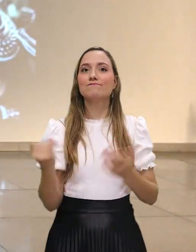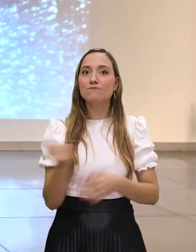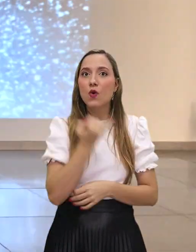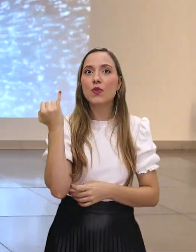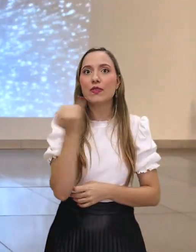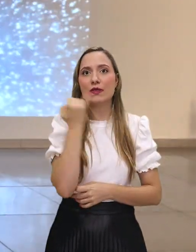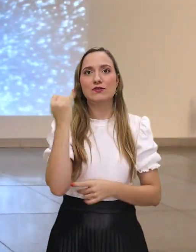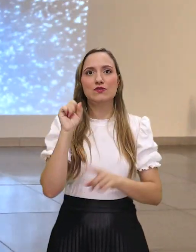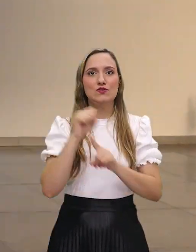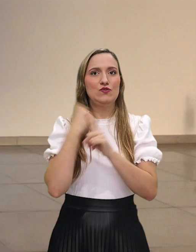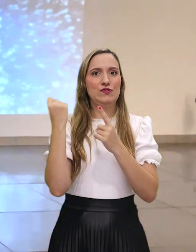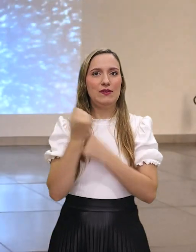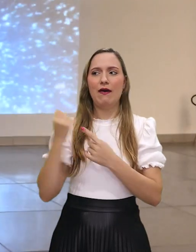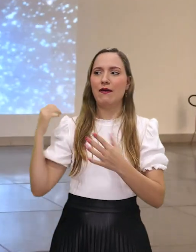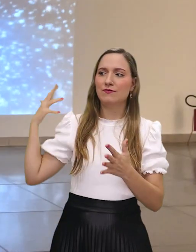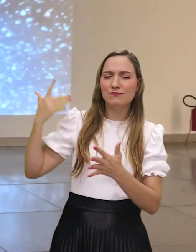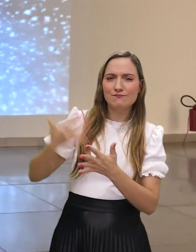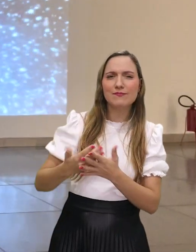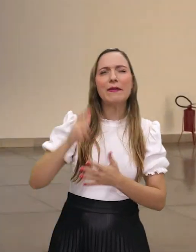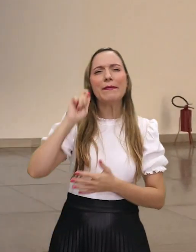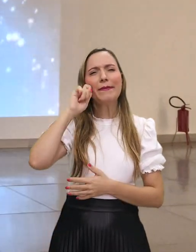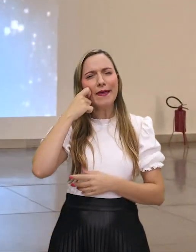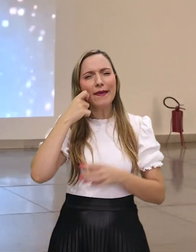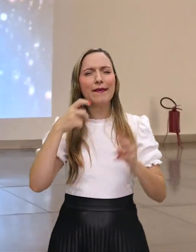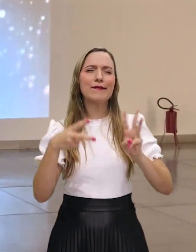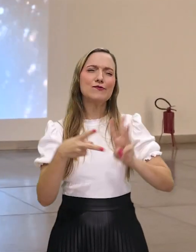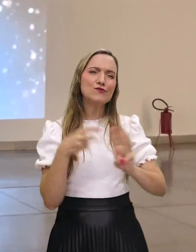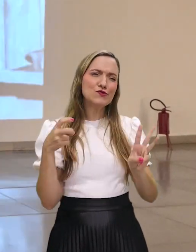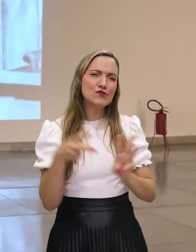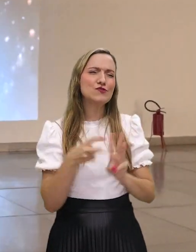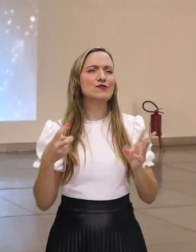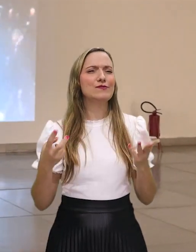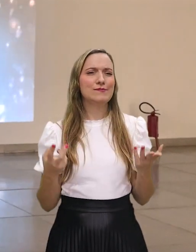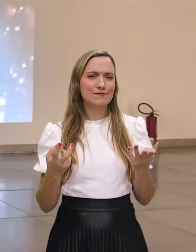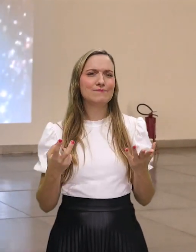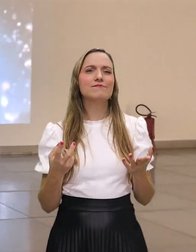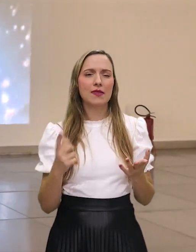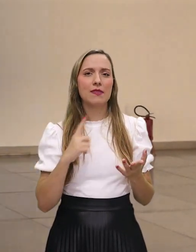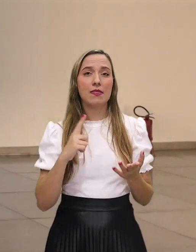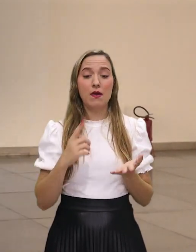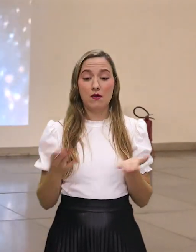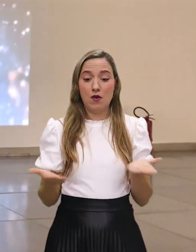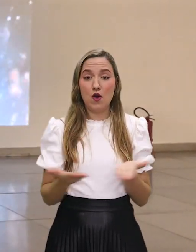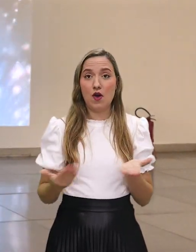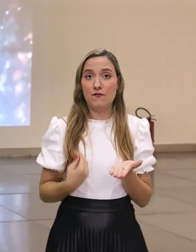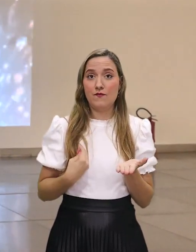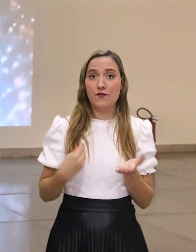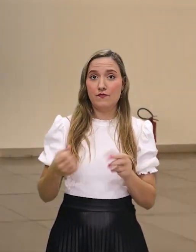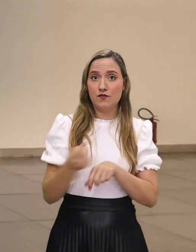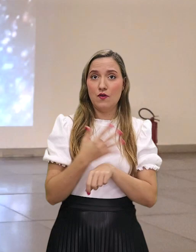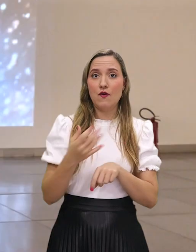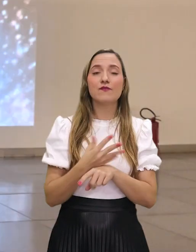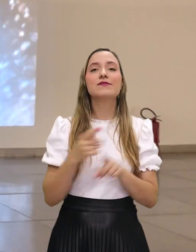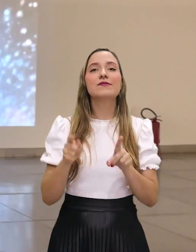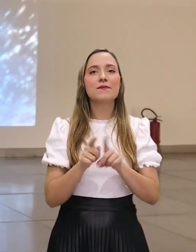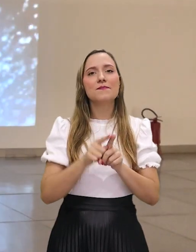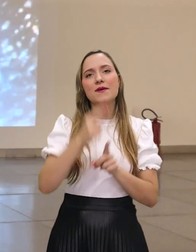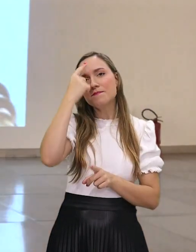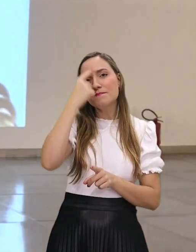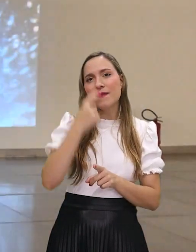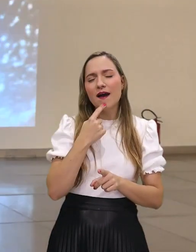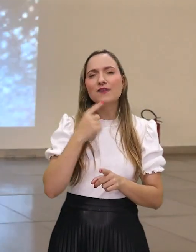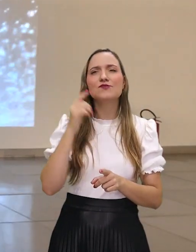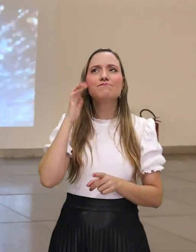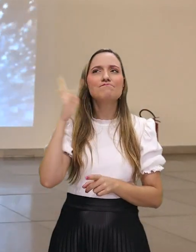negras e indígenas, tanto da história quanto mais contemporâneas, e também imagens de fabulação